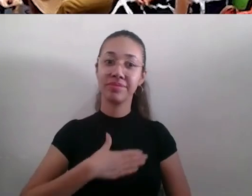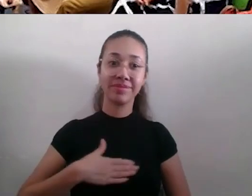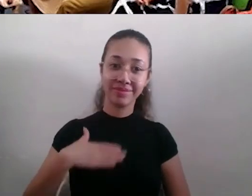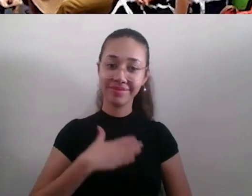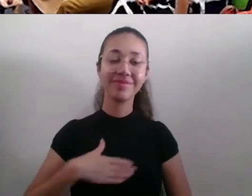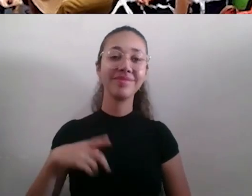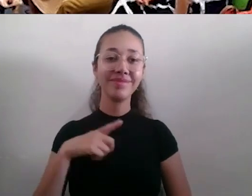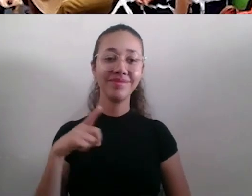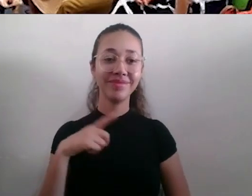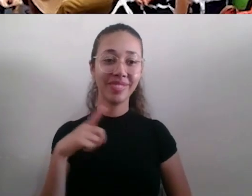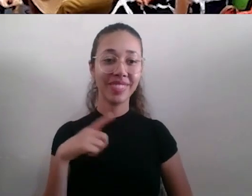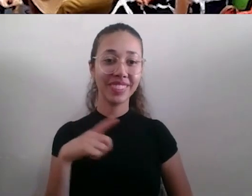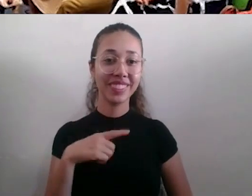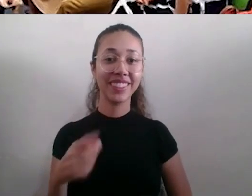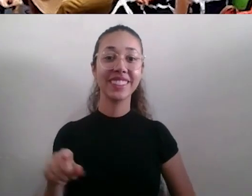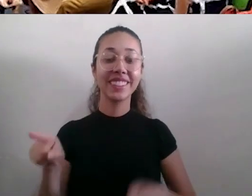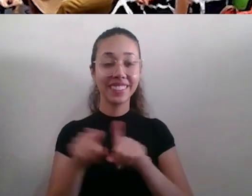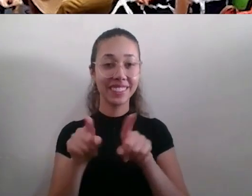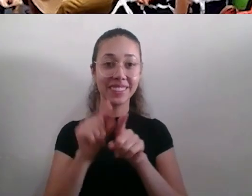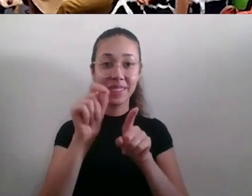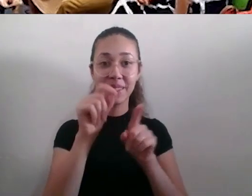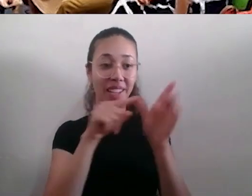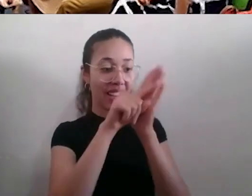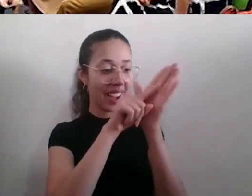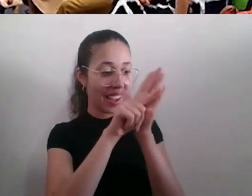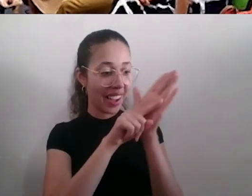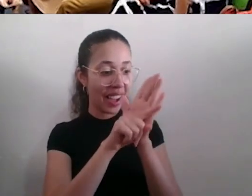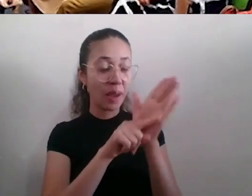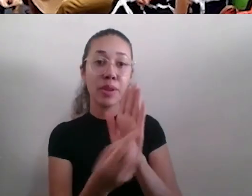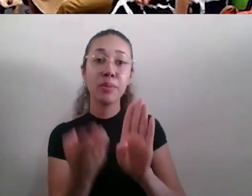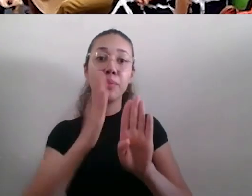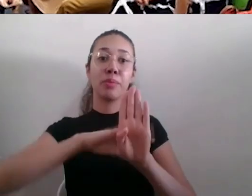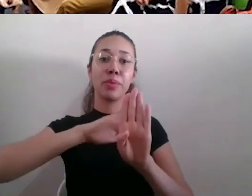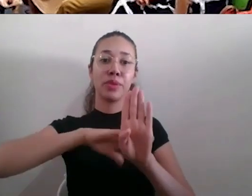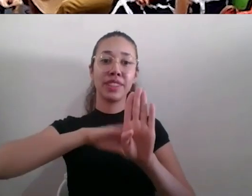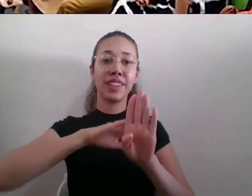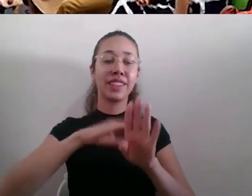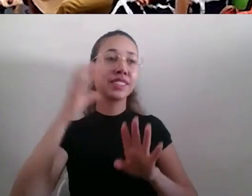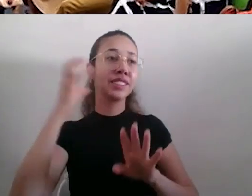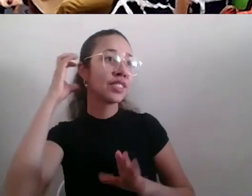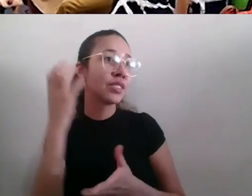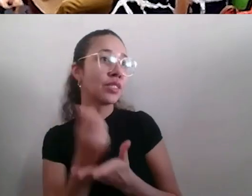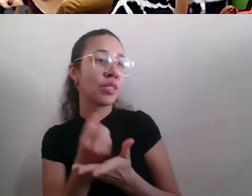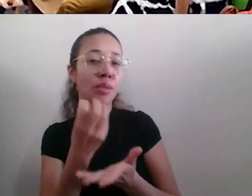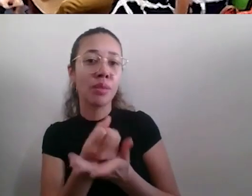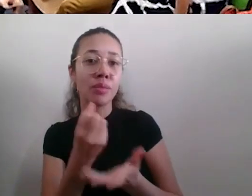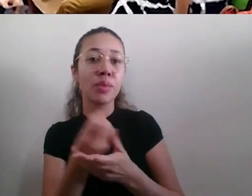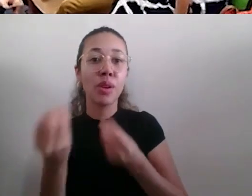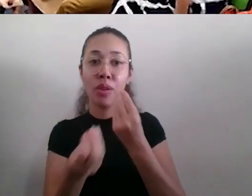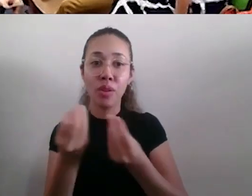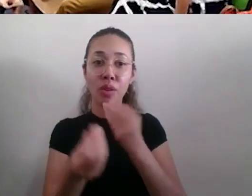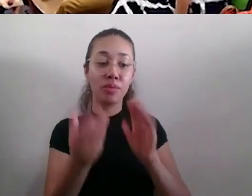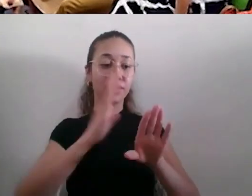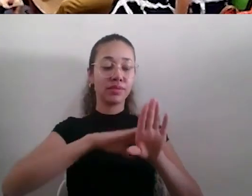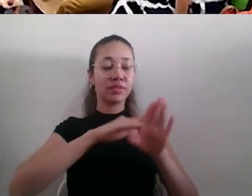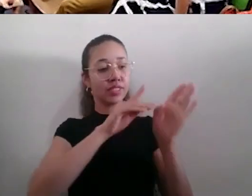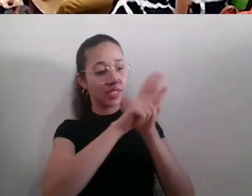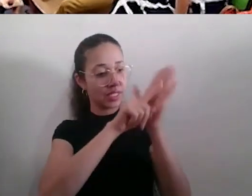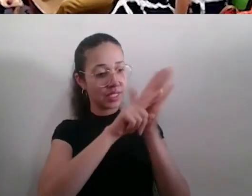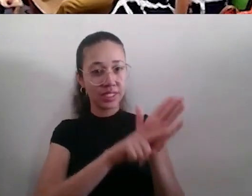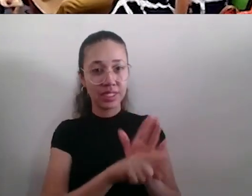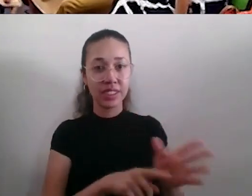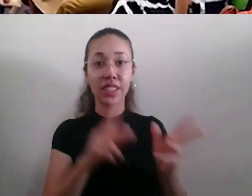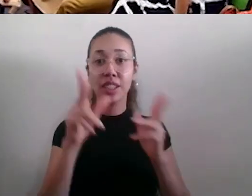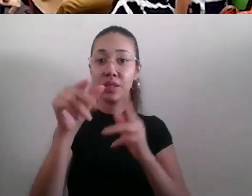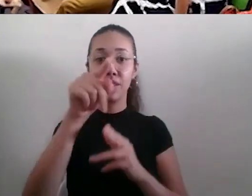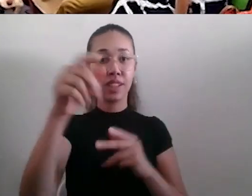nosso encontro fala de a pesquisa por trás do podcast. Acho que tem pesquisas, como a nossa amiga ali do Zoom também